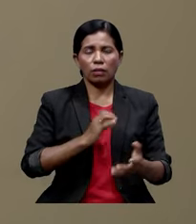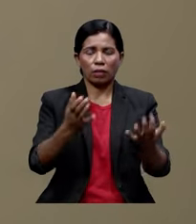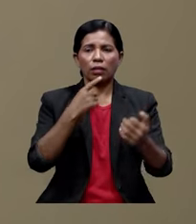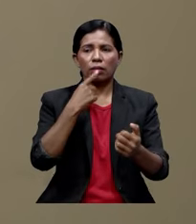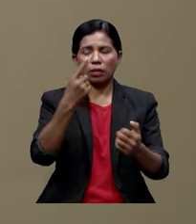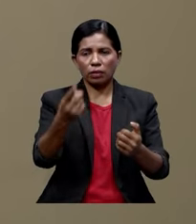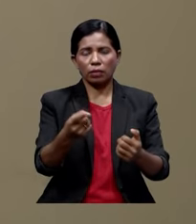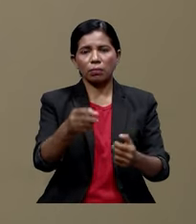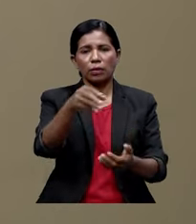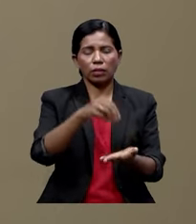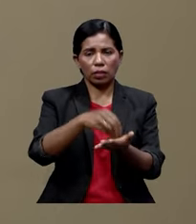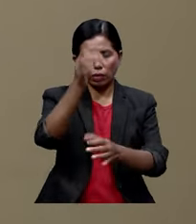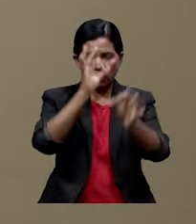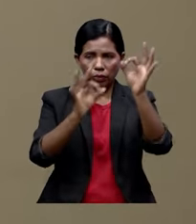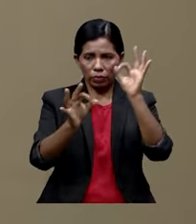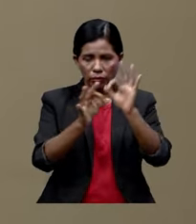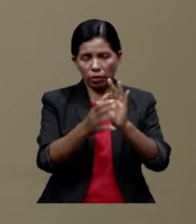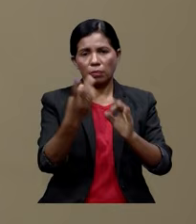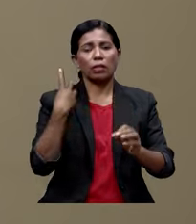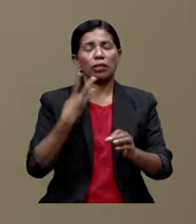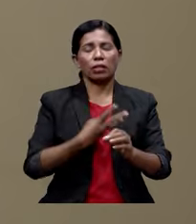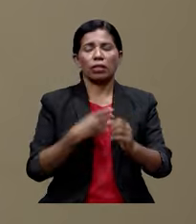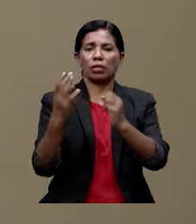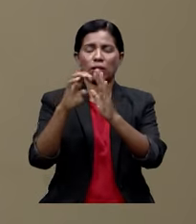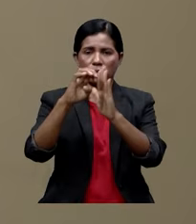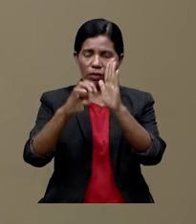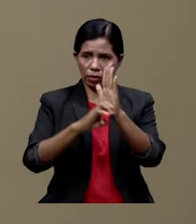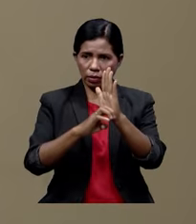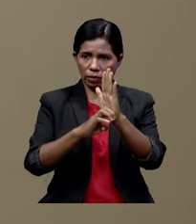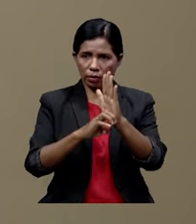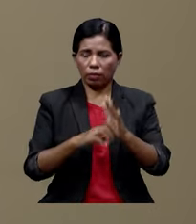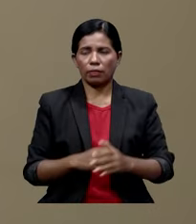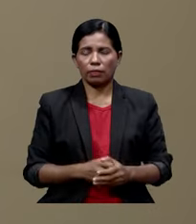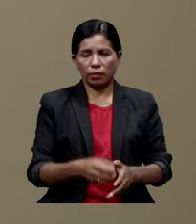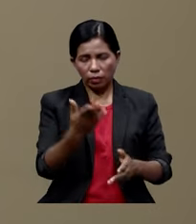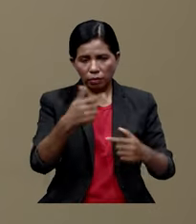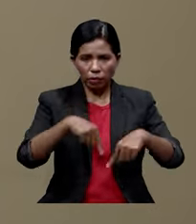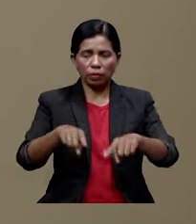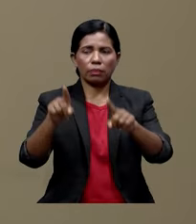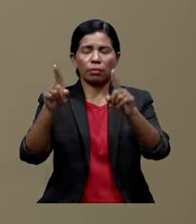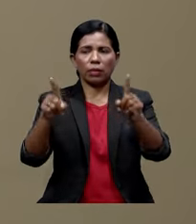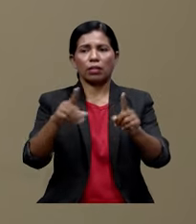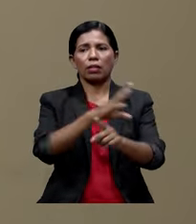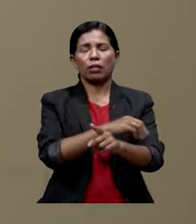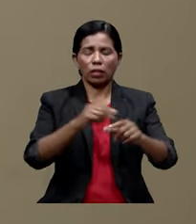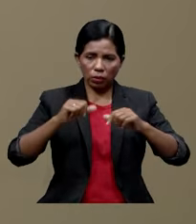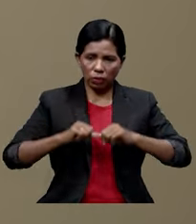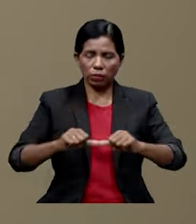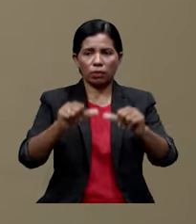esta confiança do nosso Estado, para vos enviar e vocês ali